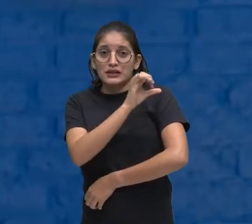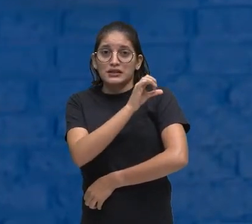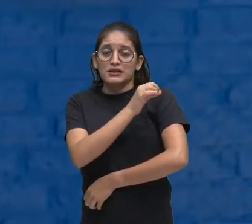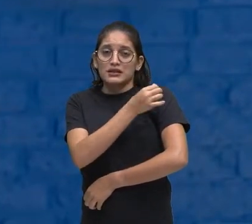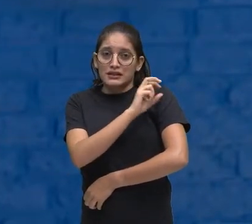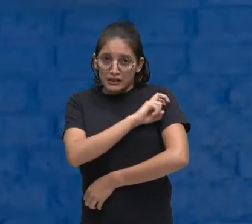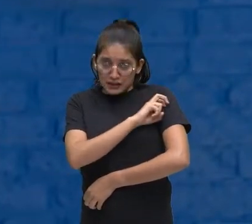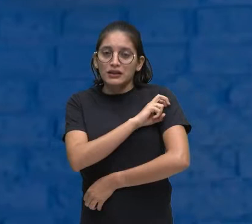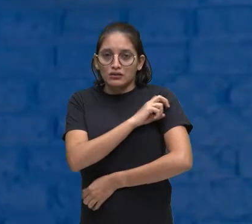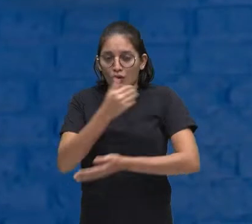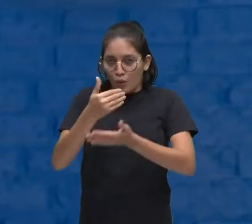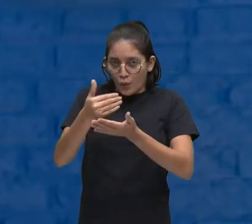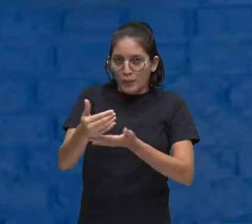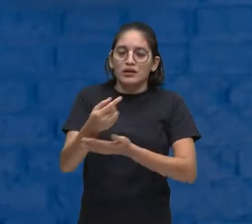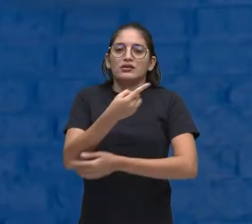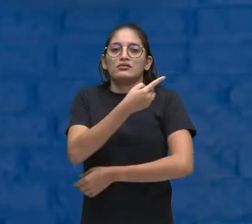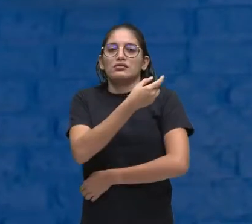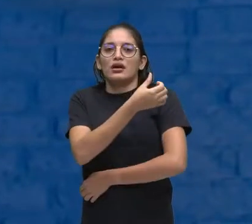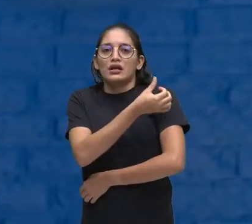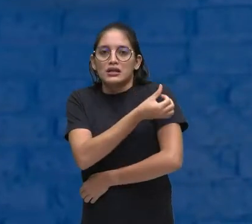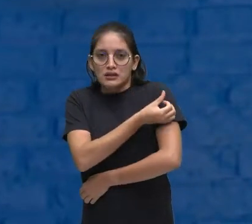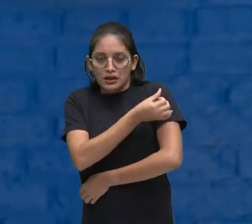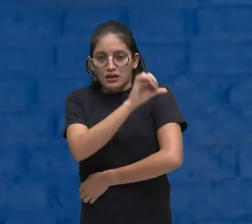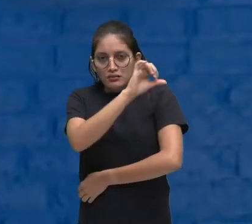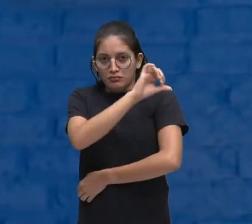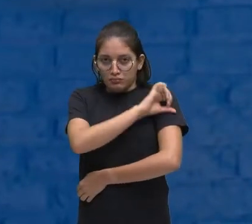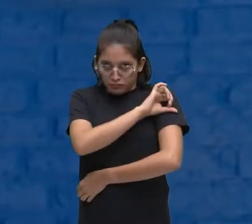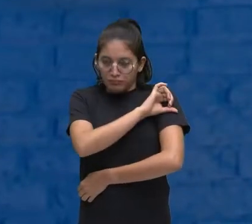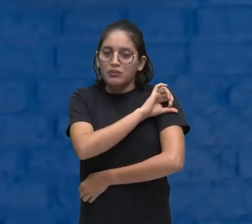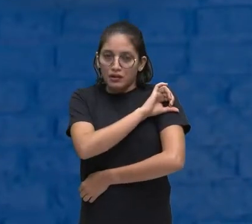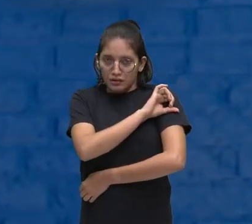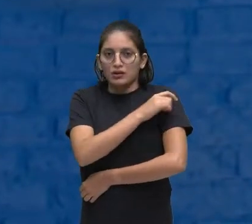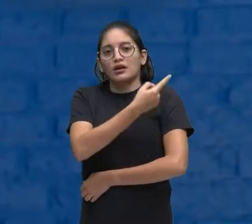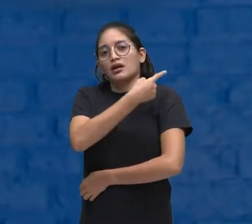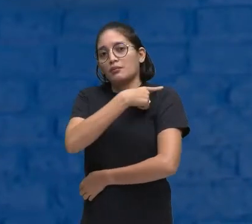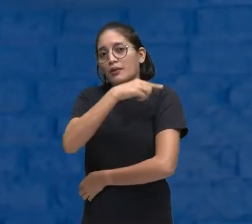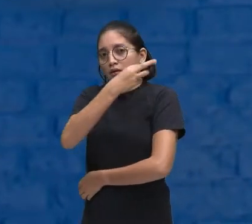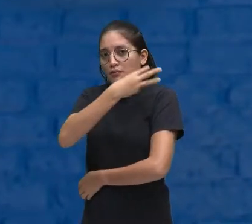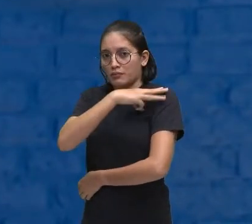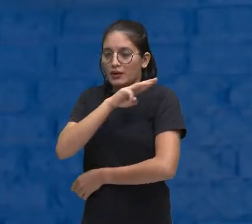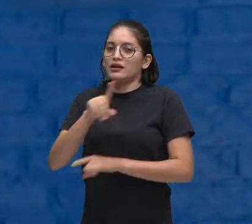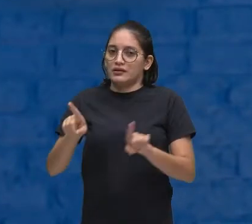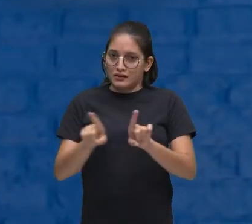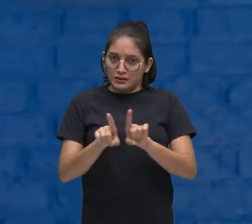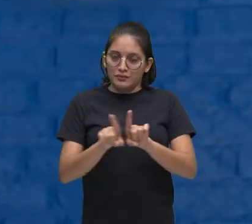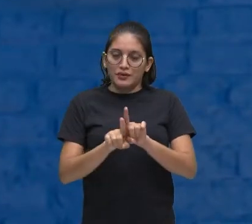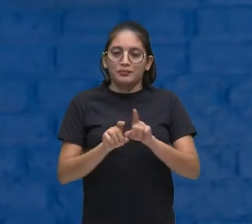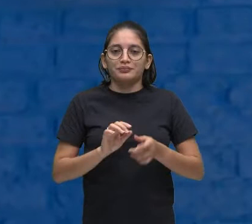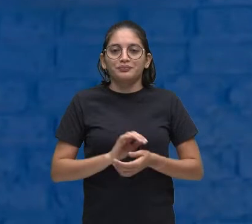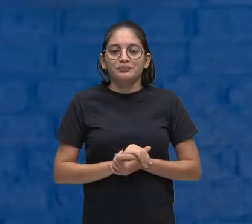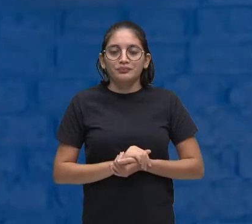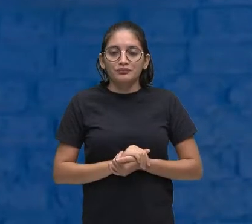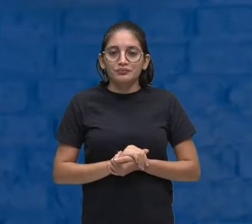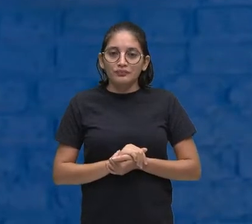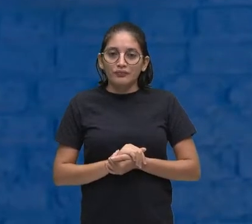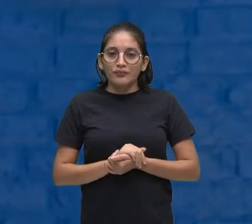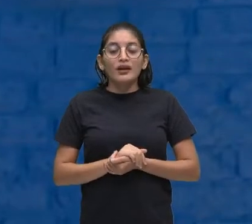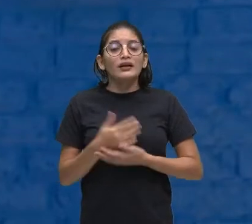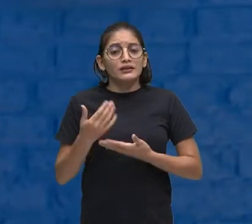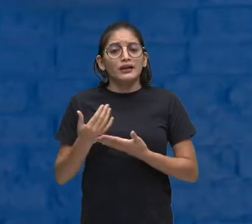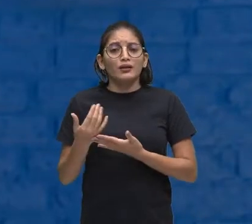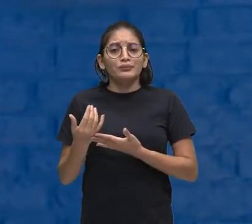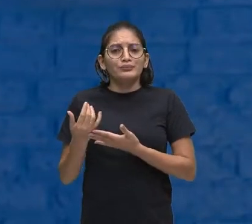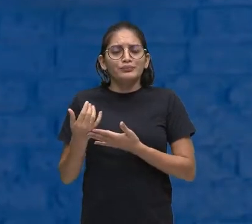até o 5º ano, depois era 6º, 7º, 8º e corria para o ensino médio, ok? Então o